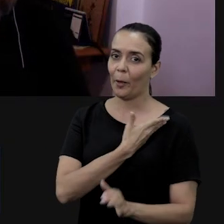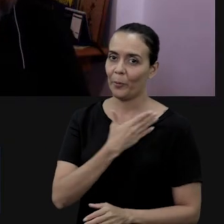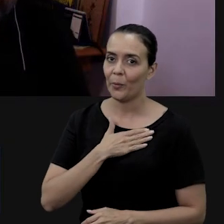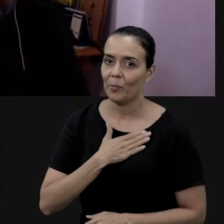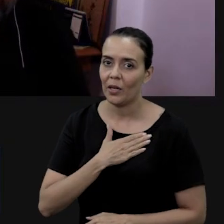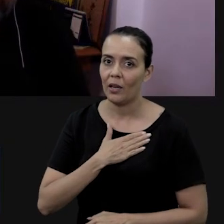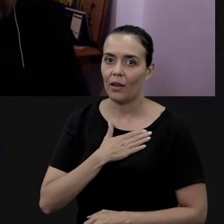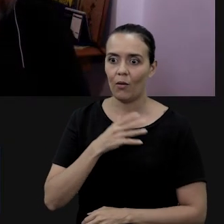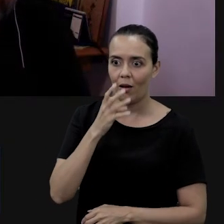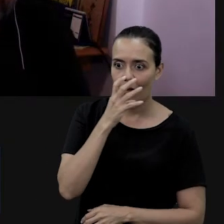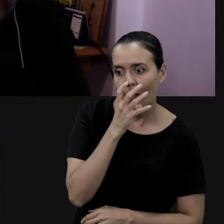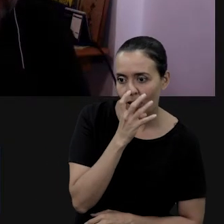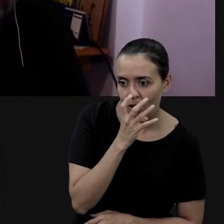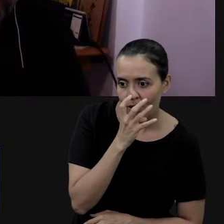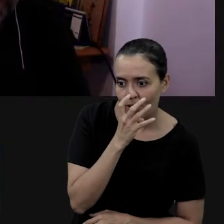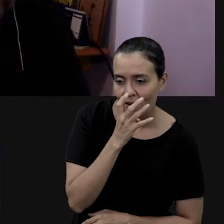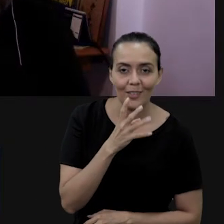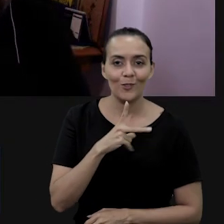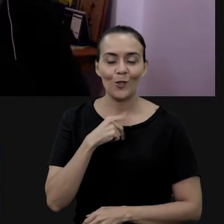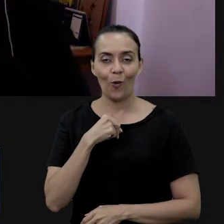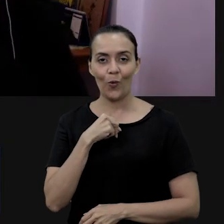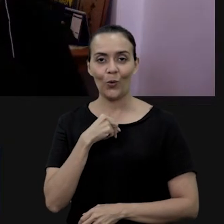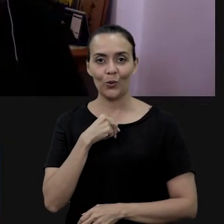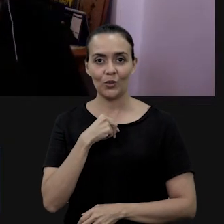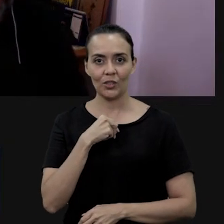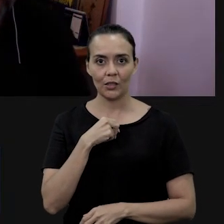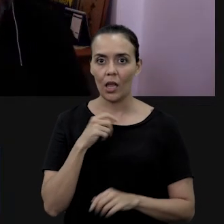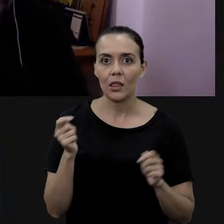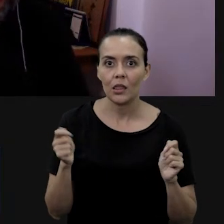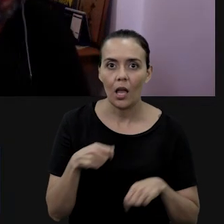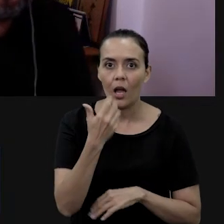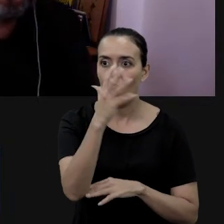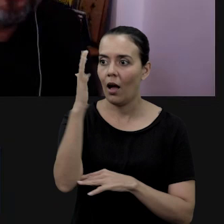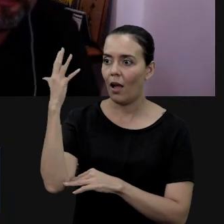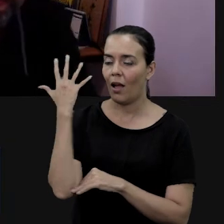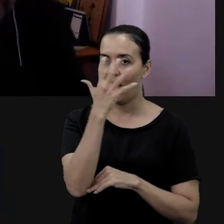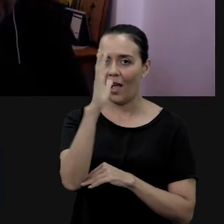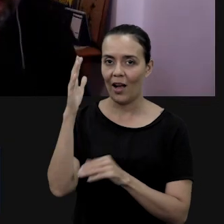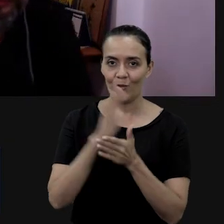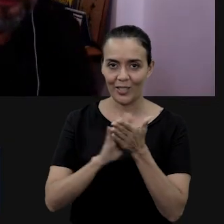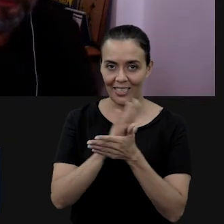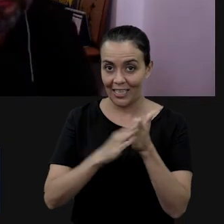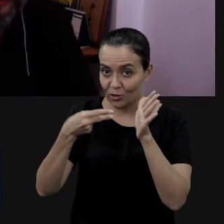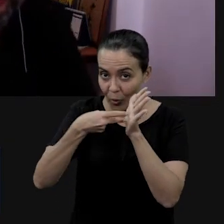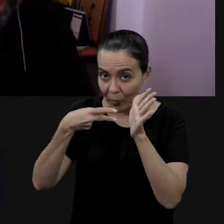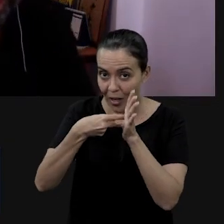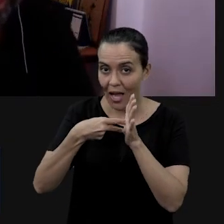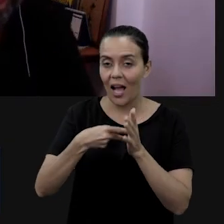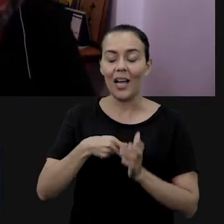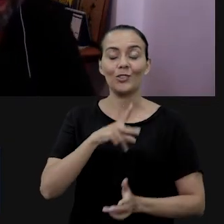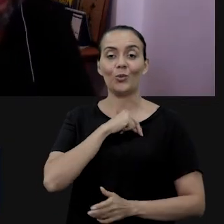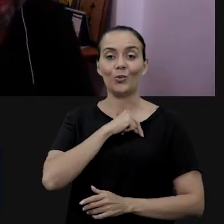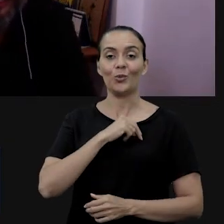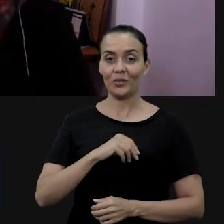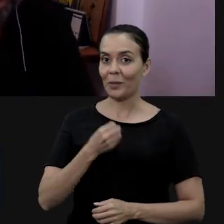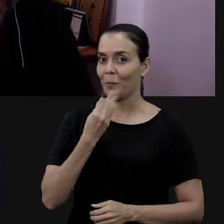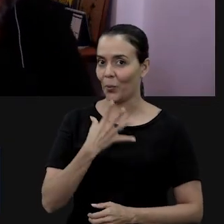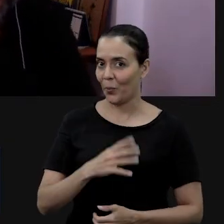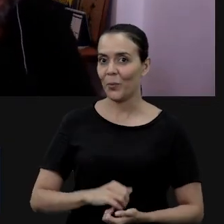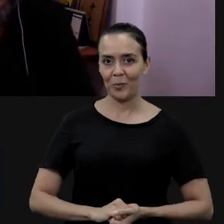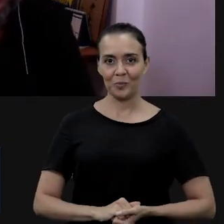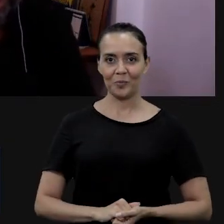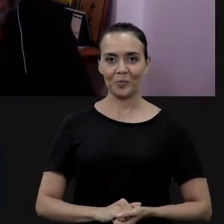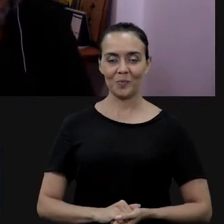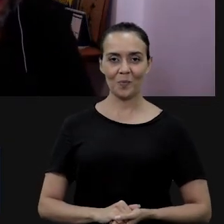colegas, fica todo mundo assim, ó, né, dá para gravar no meio do mato. Muito bom, não precisa, E aí né, faz um